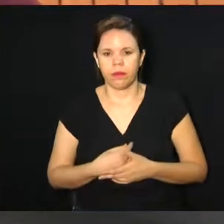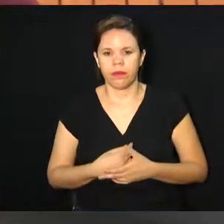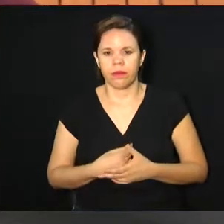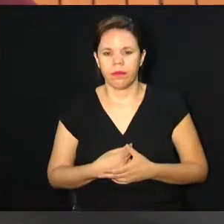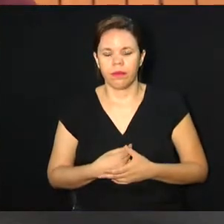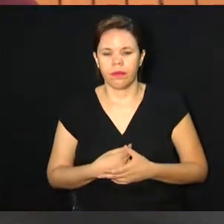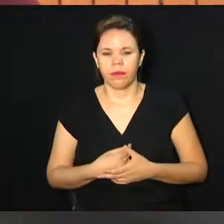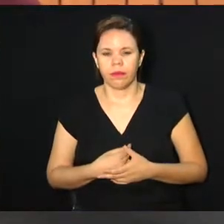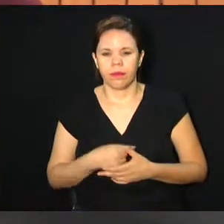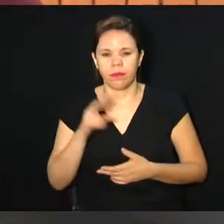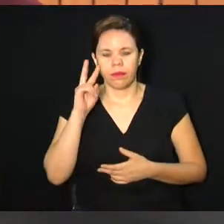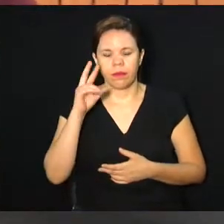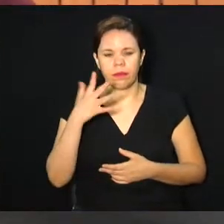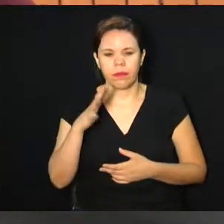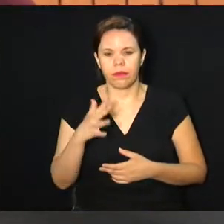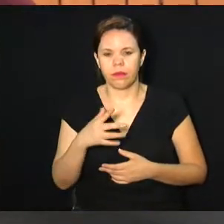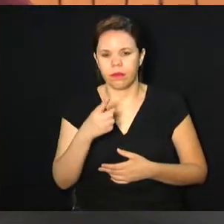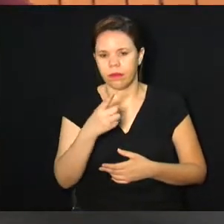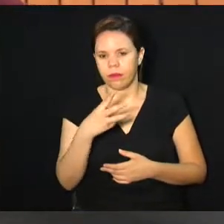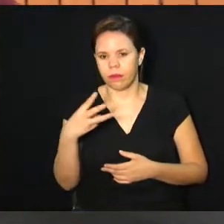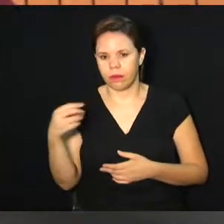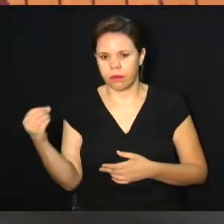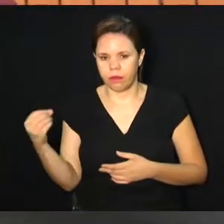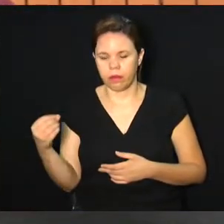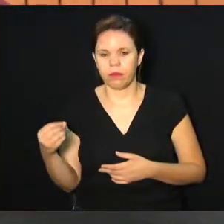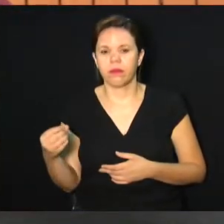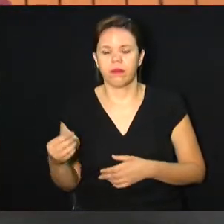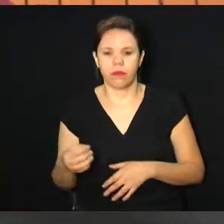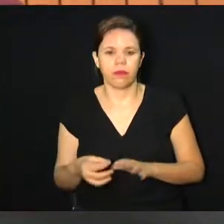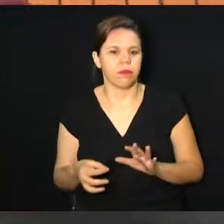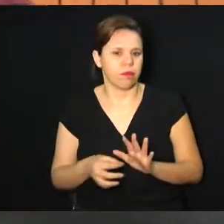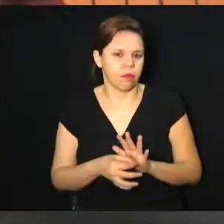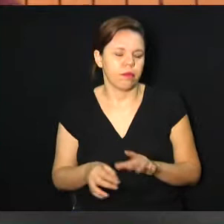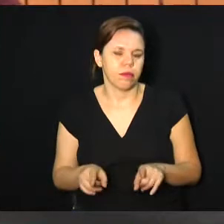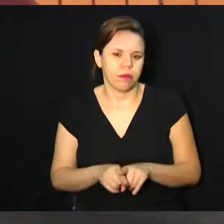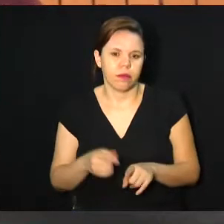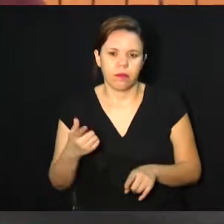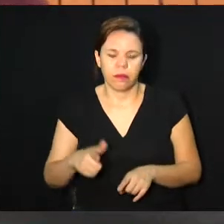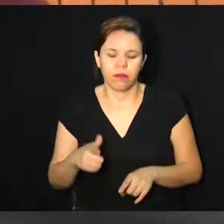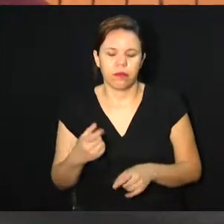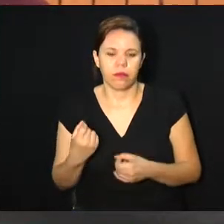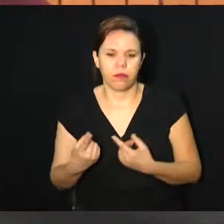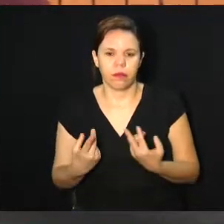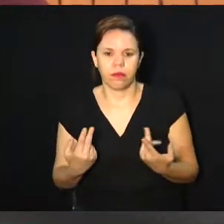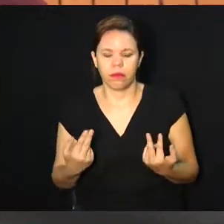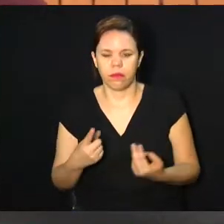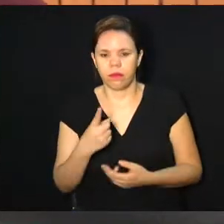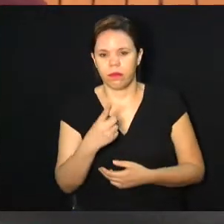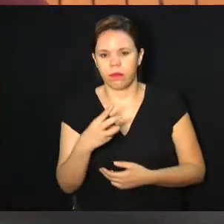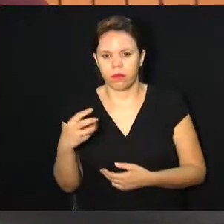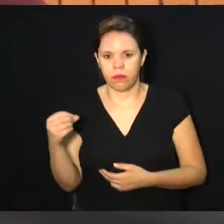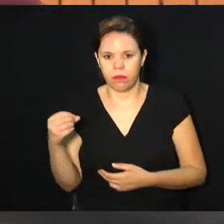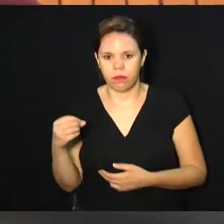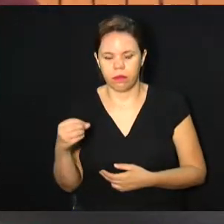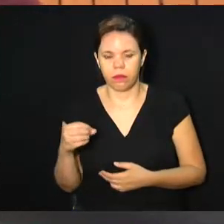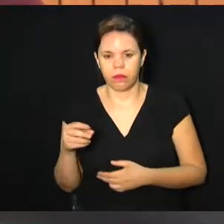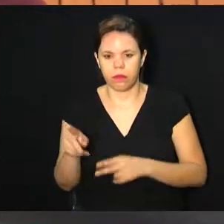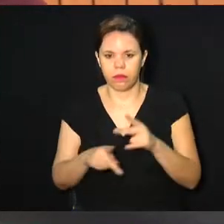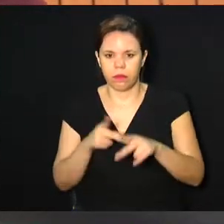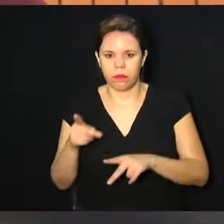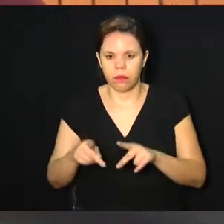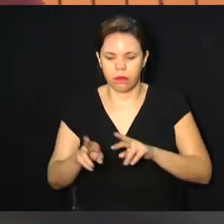cabeça, mais de 130 contribuições únicas, né? Tiveram algumas que foram repetidas, mas 130 contribuições